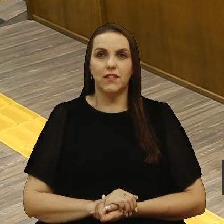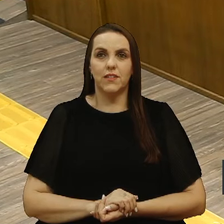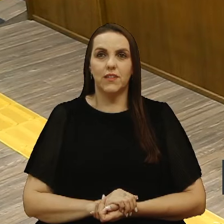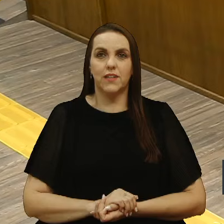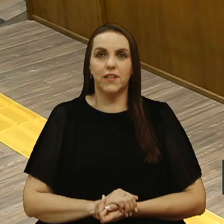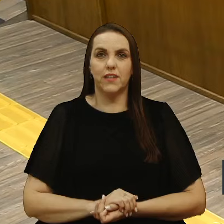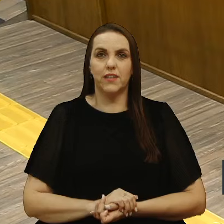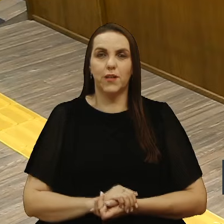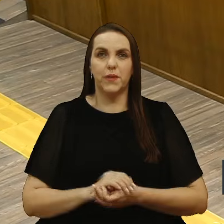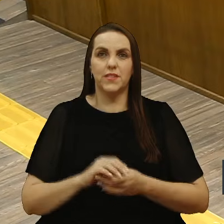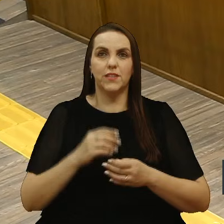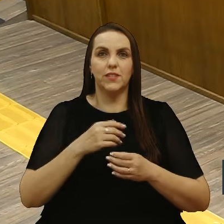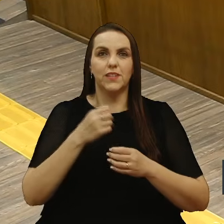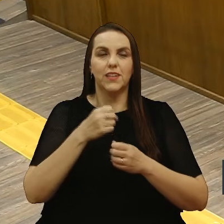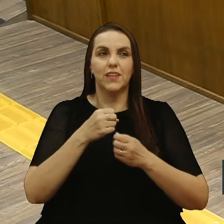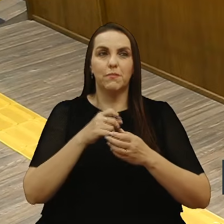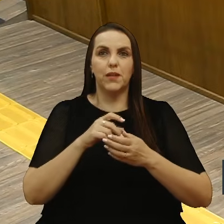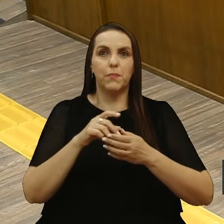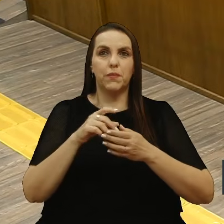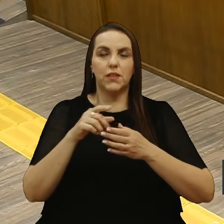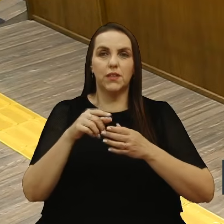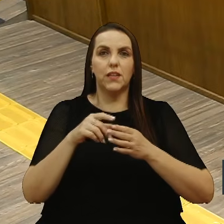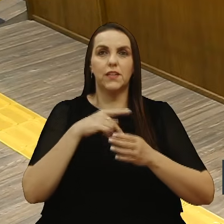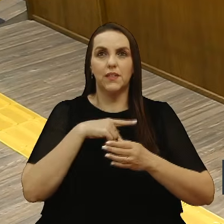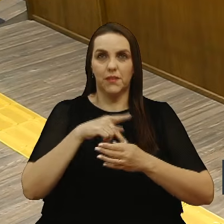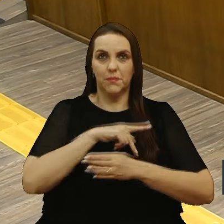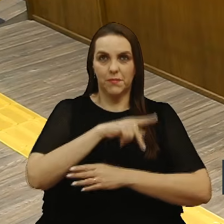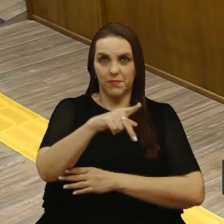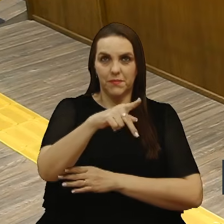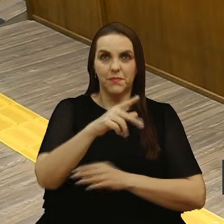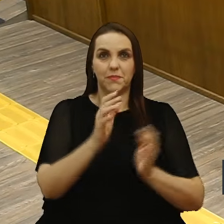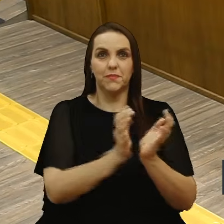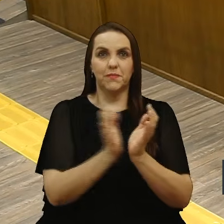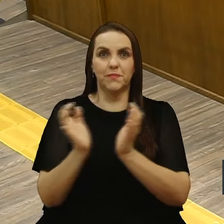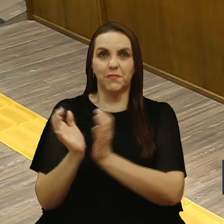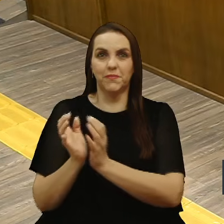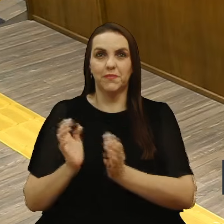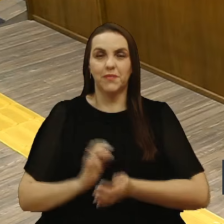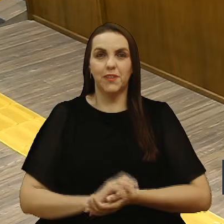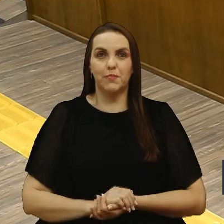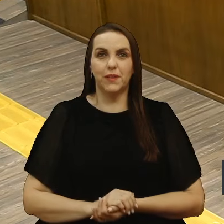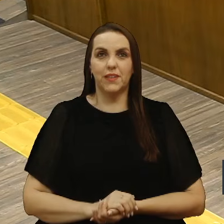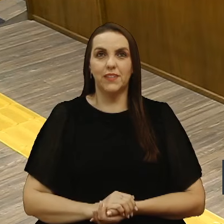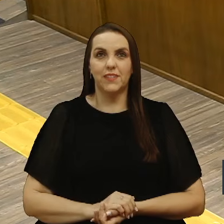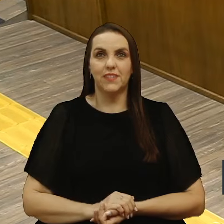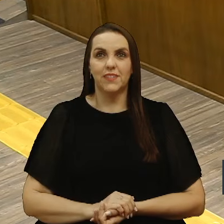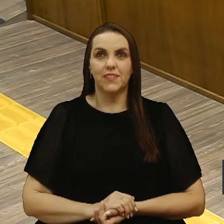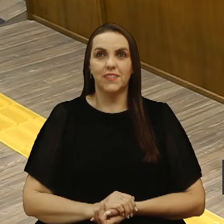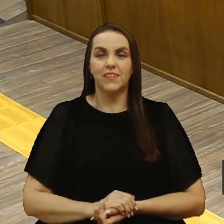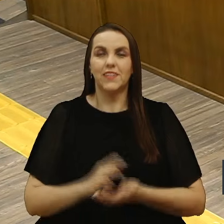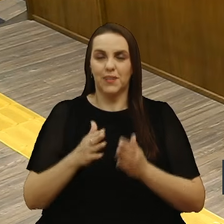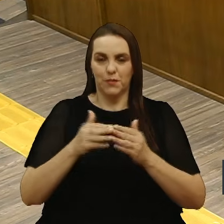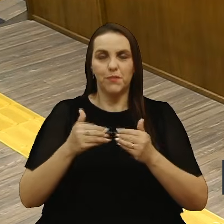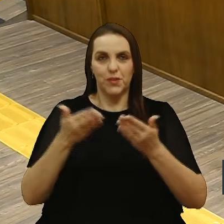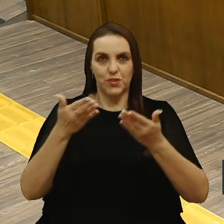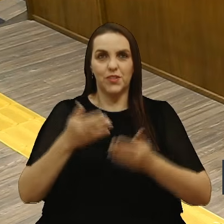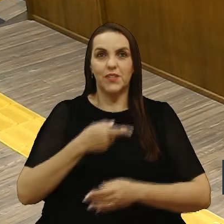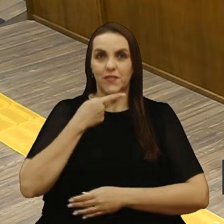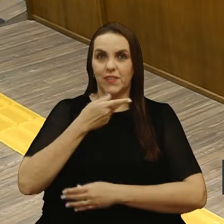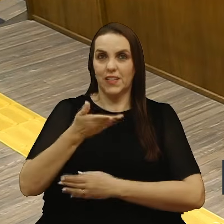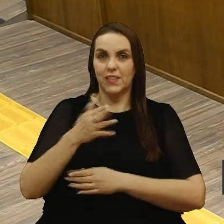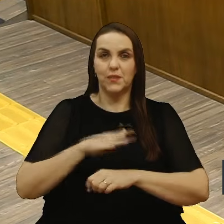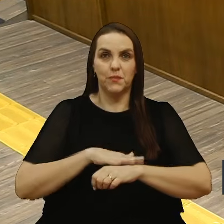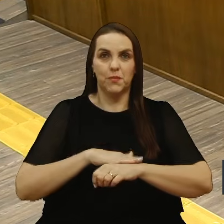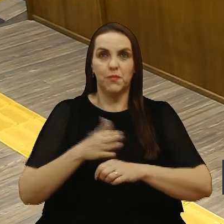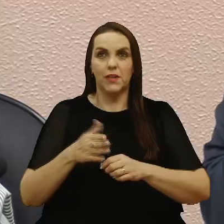Senhor presidente, nobres pares, eu pedi a prerrogativa de ser o primeiro neste momento, até por conta que vou